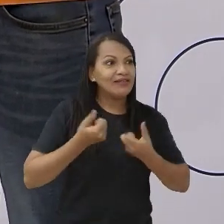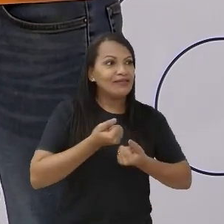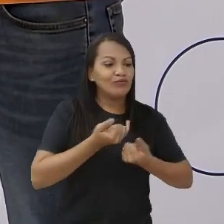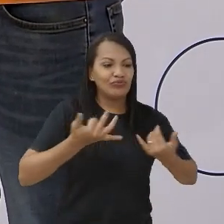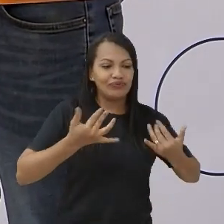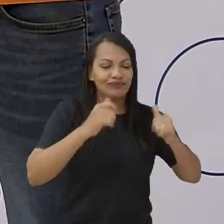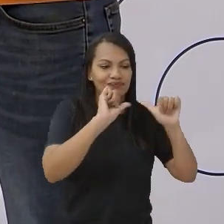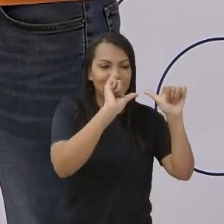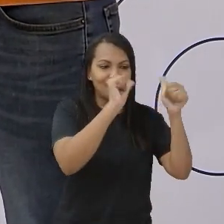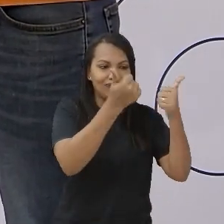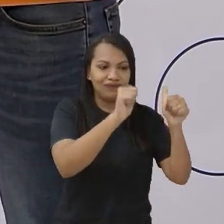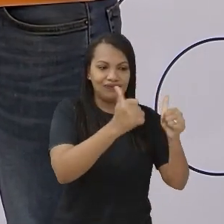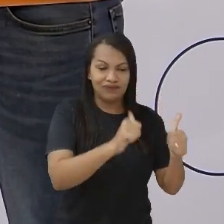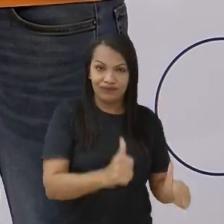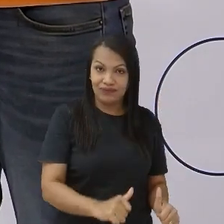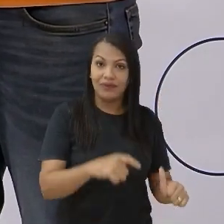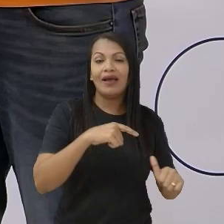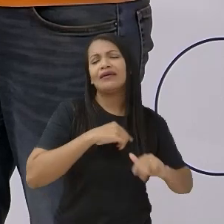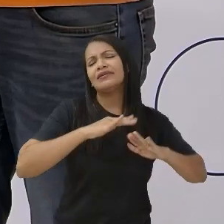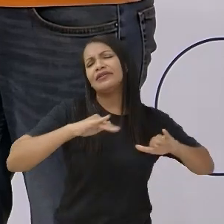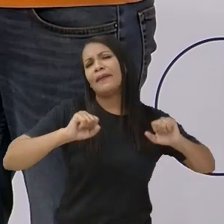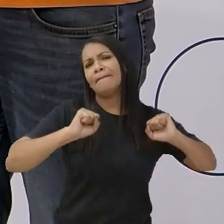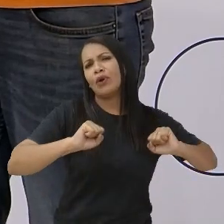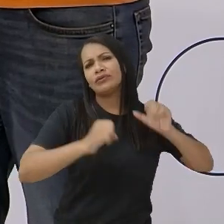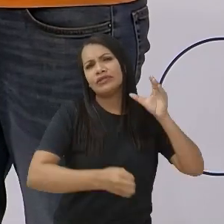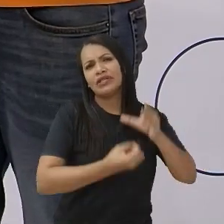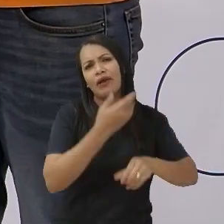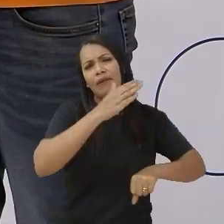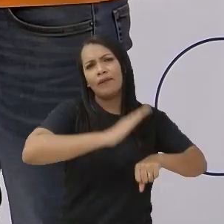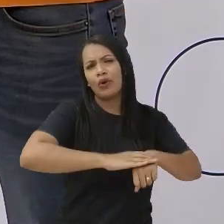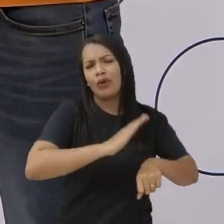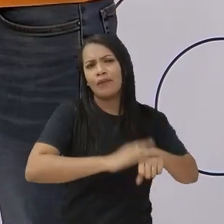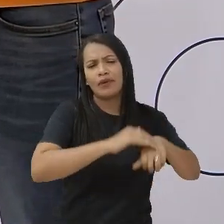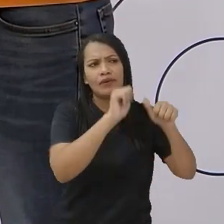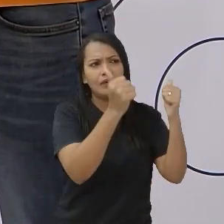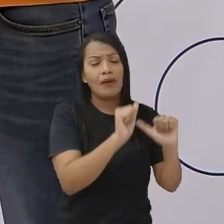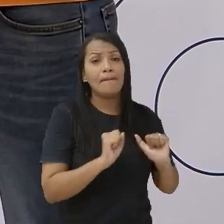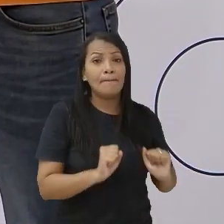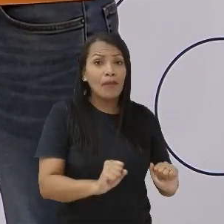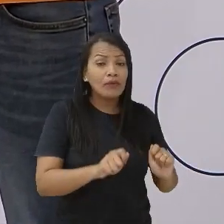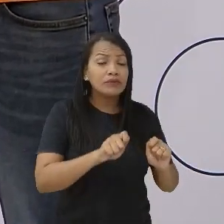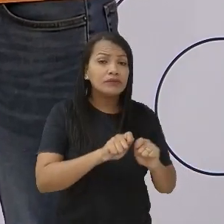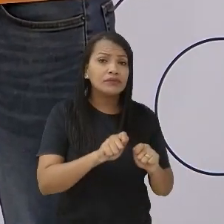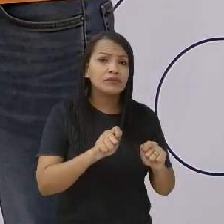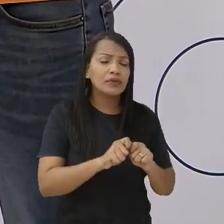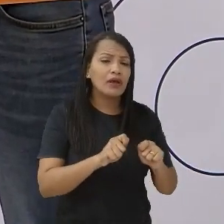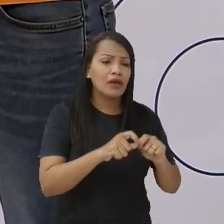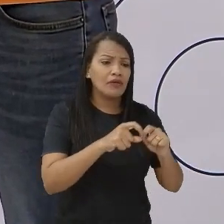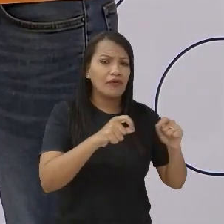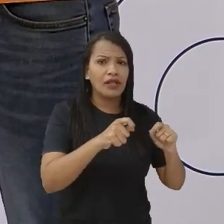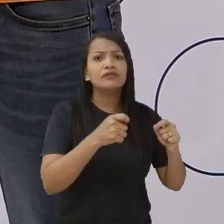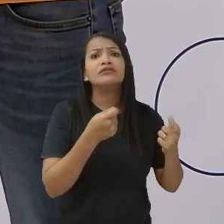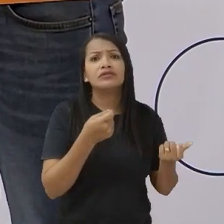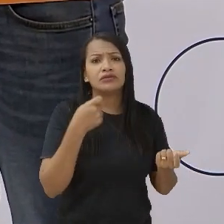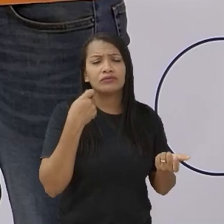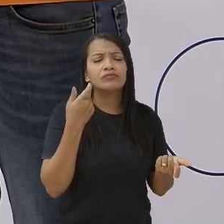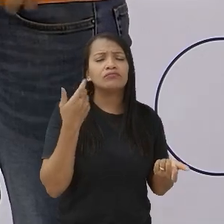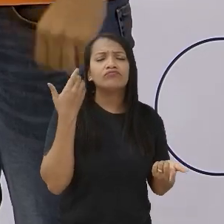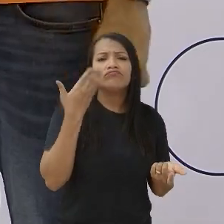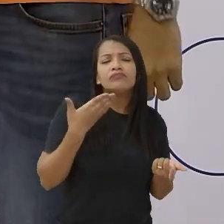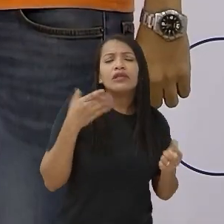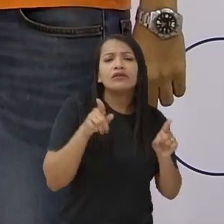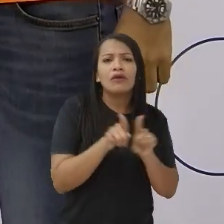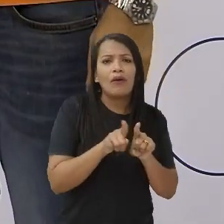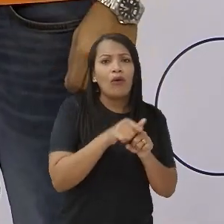de Ah, artesanatos, tem mesmo. a criança também pode confeccionar o dela. Pode fazer o artesanato dela com palitos de picolé e outros